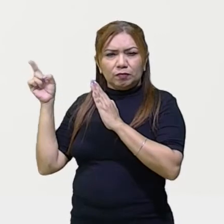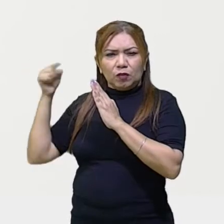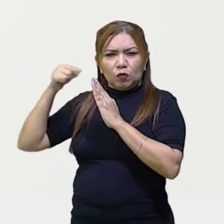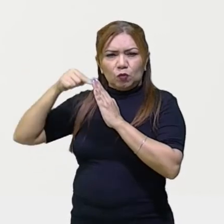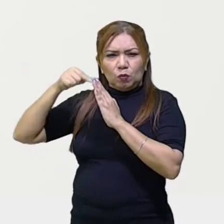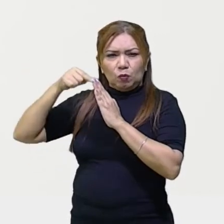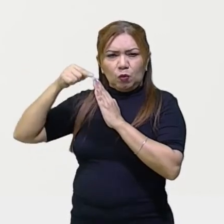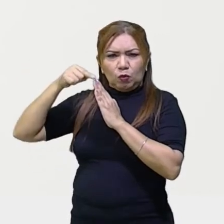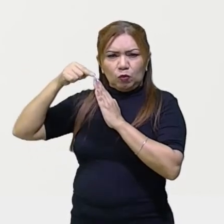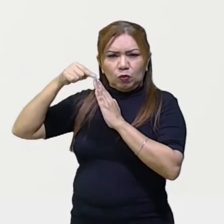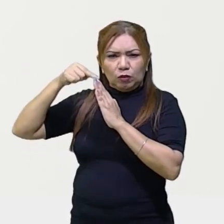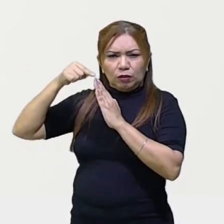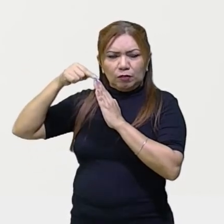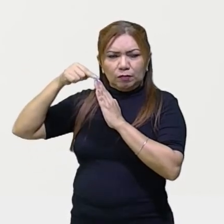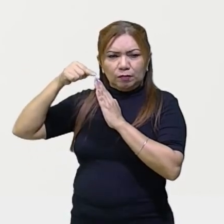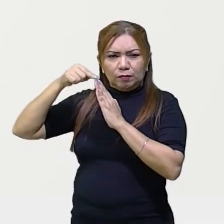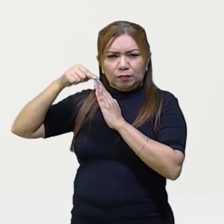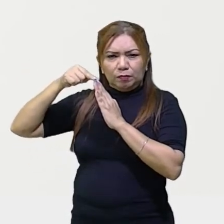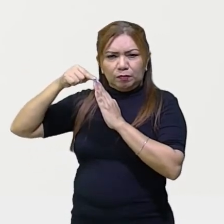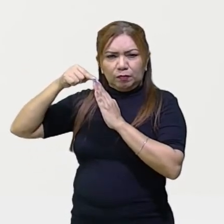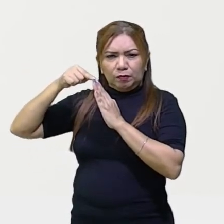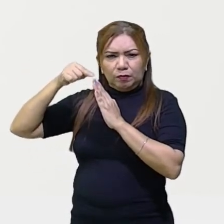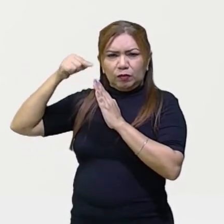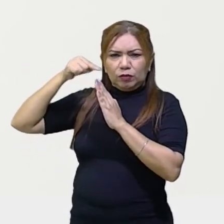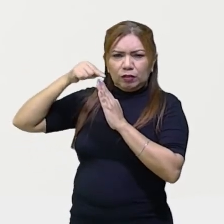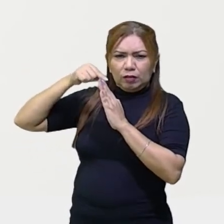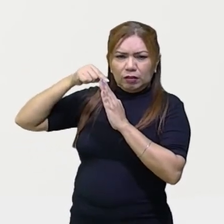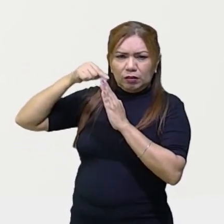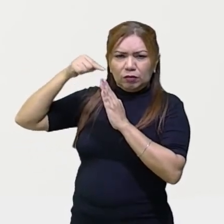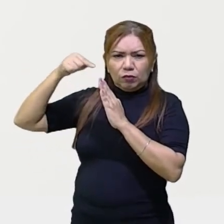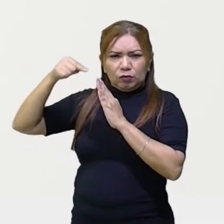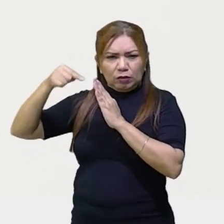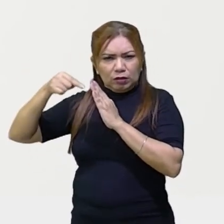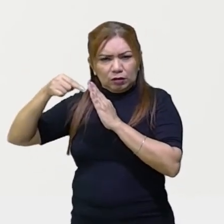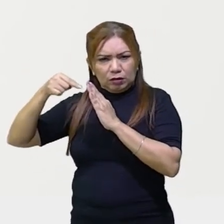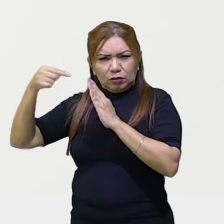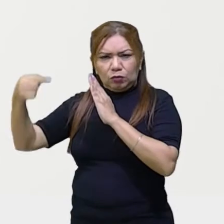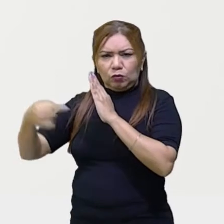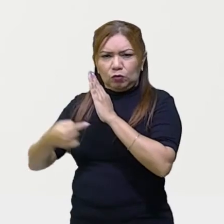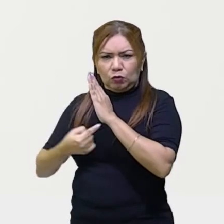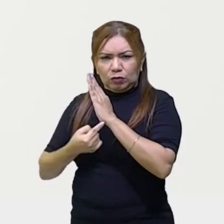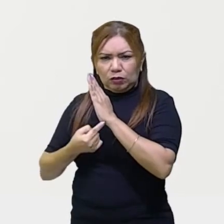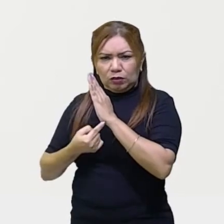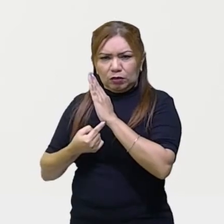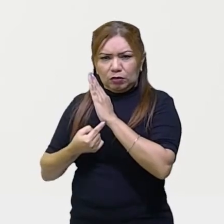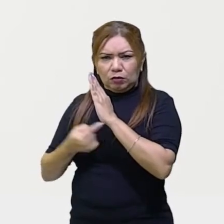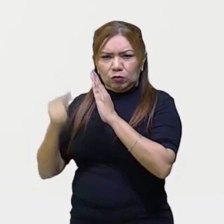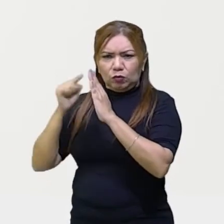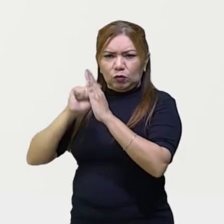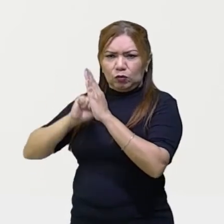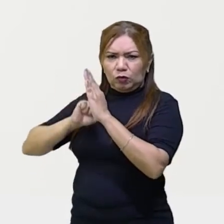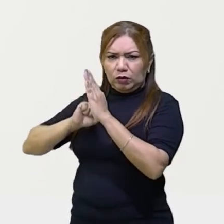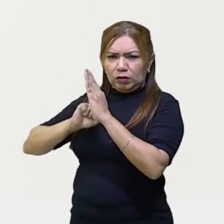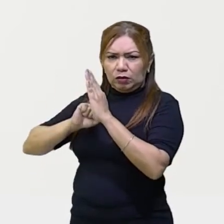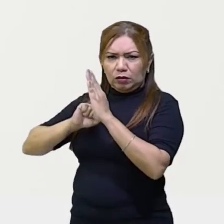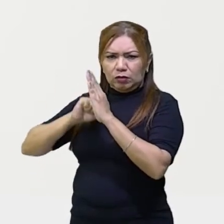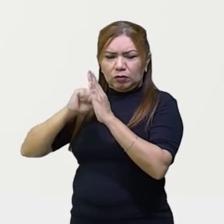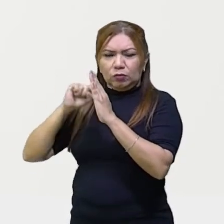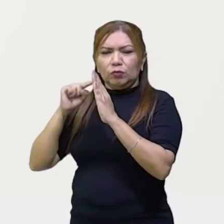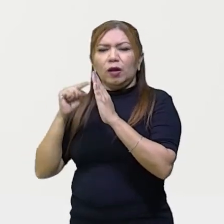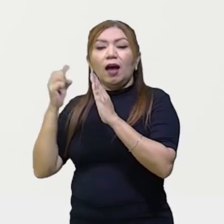encontro e hoje vértices a beleza